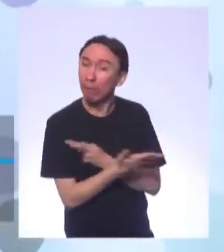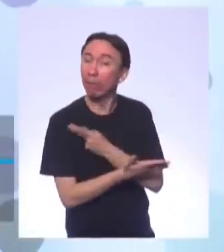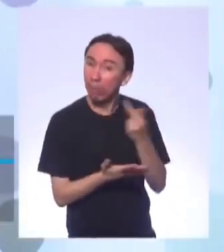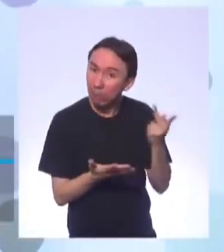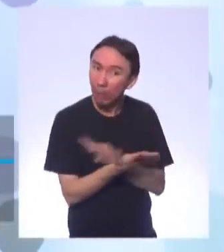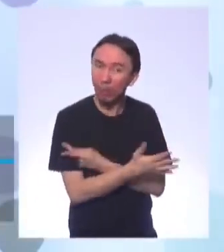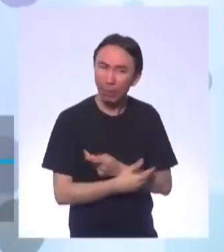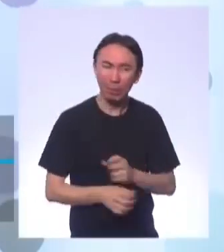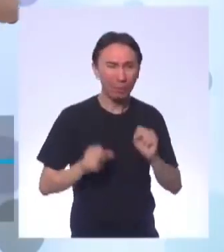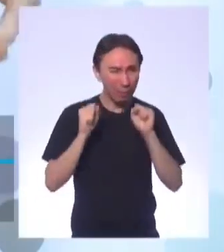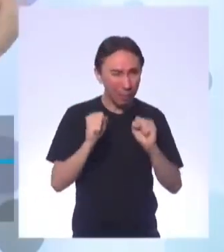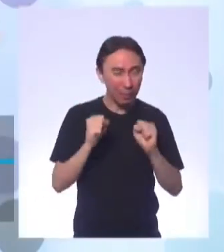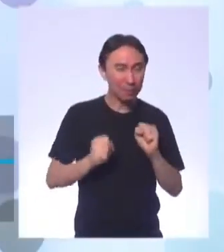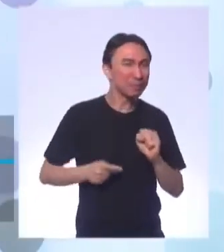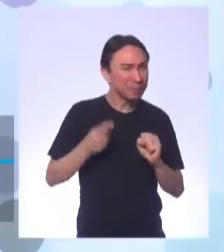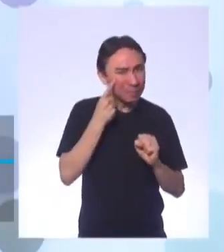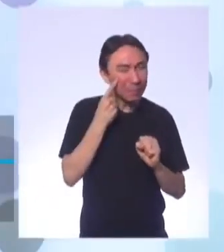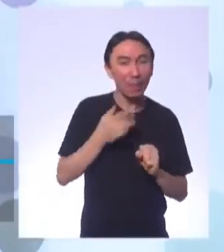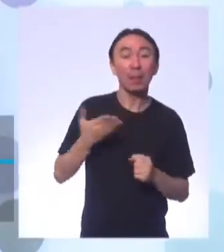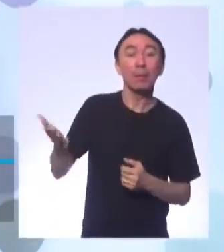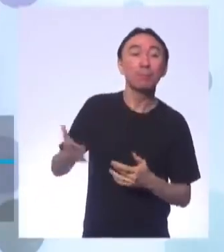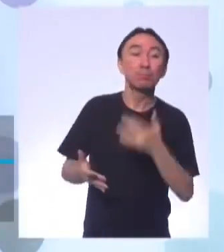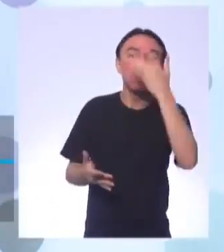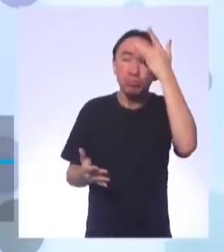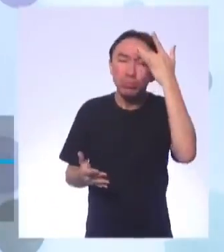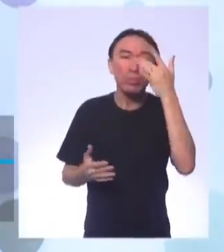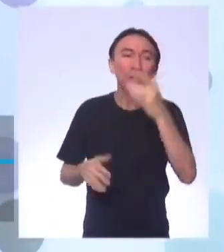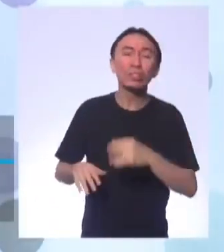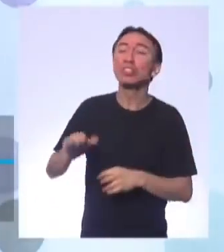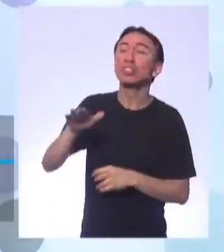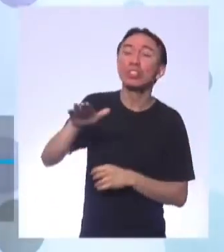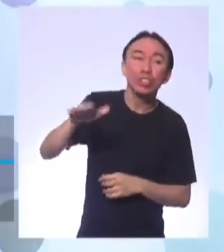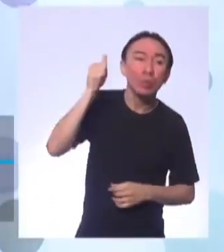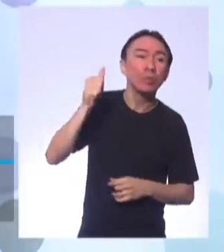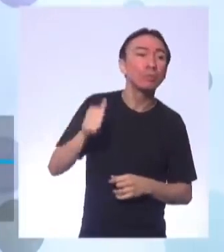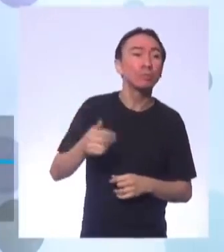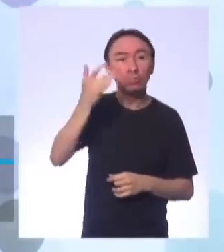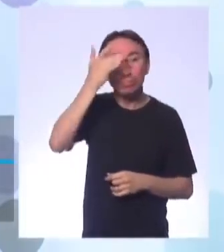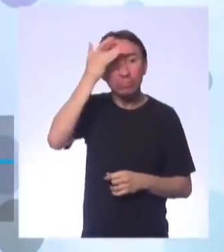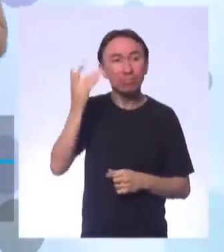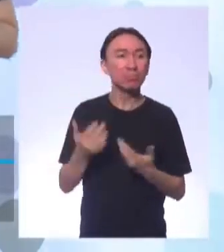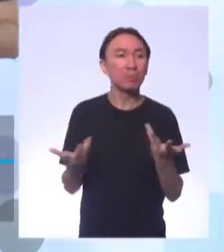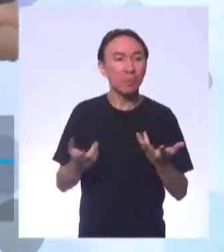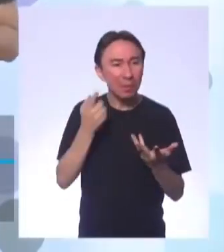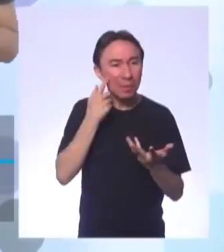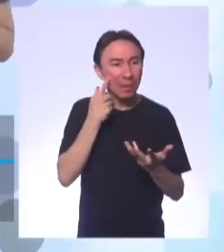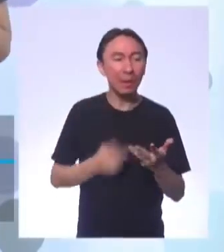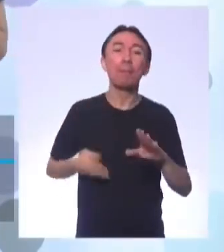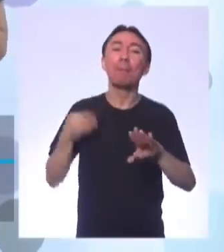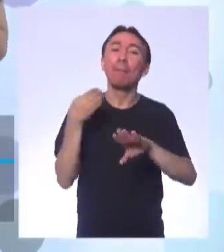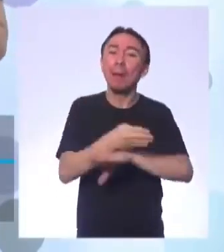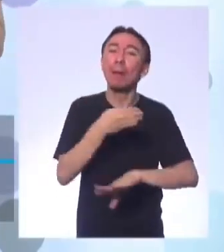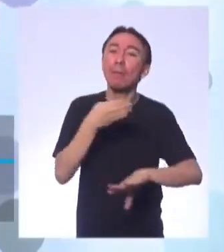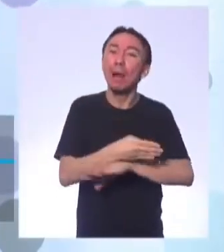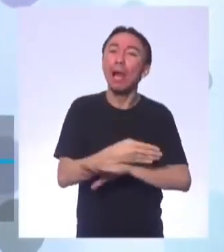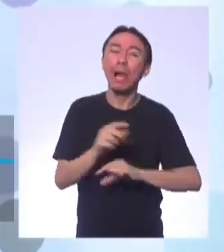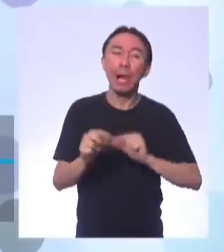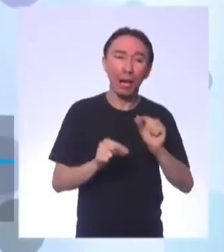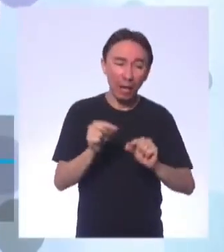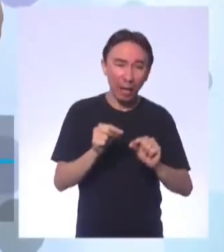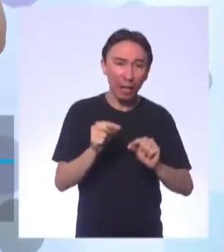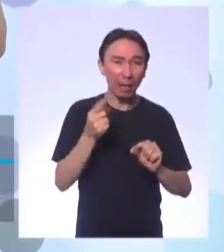pode ir já diretor passar a palavra aí para alguém chama uma professora aí é uma professora para participar da aula para fazer aí com a gente